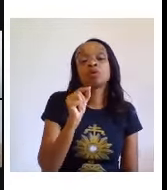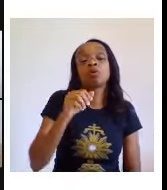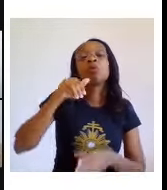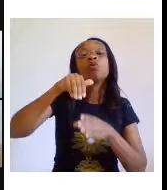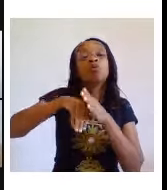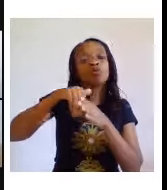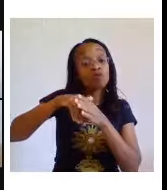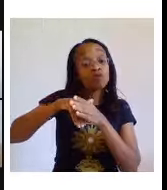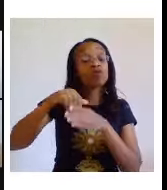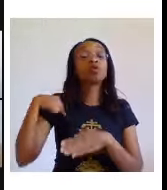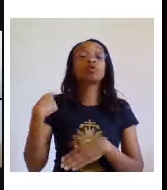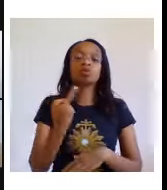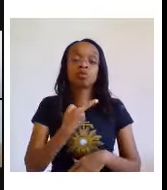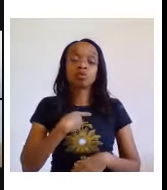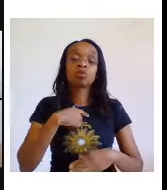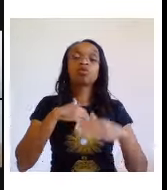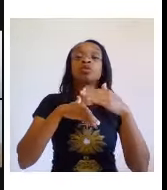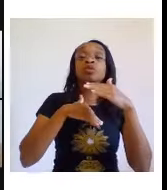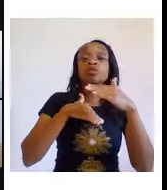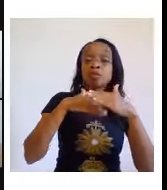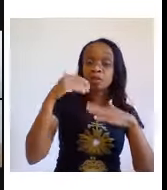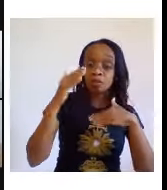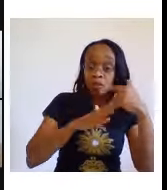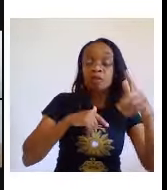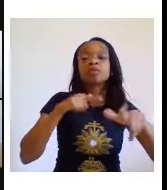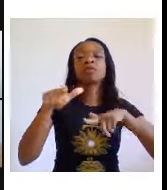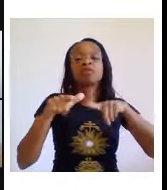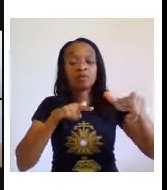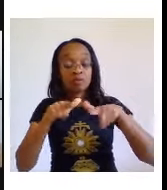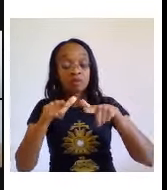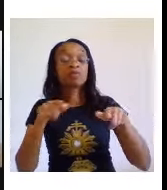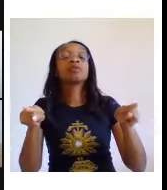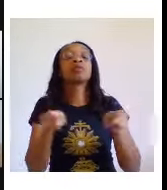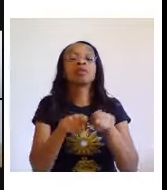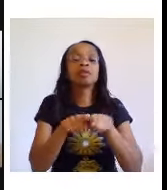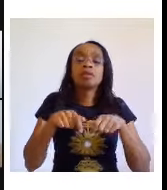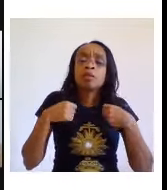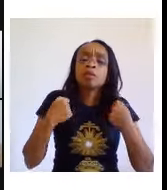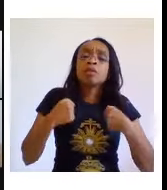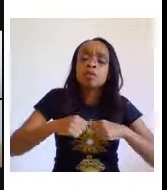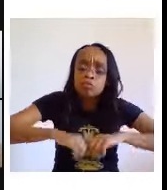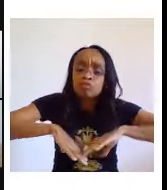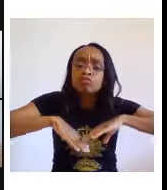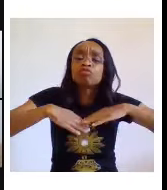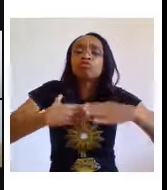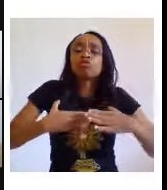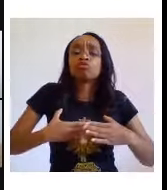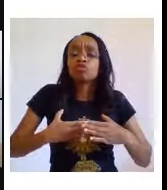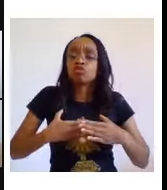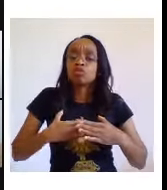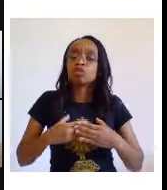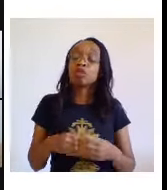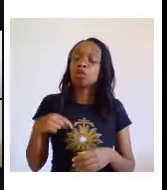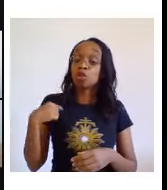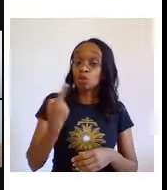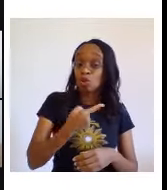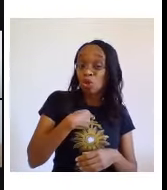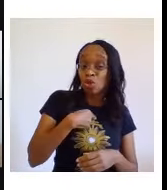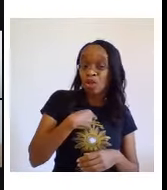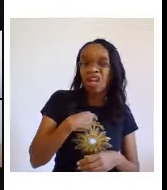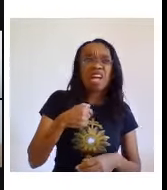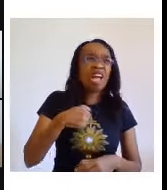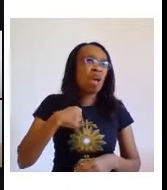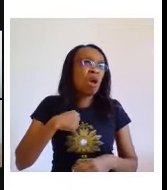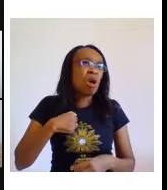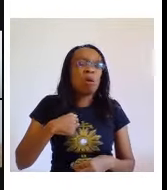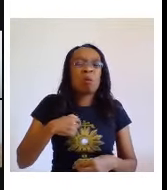nosso voto e as nossas ações. Então, a gente precisa começar e precisa levantar da cadeira e precisa sair. Não adianta eu, como